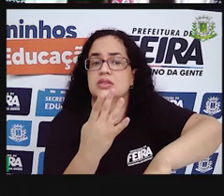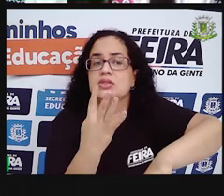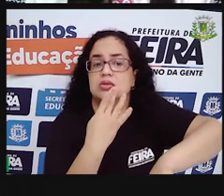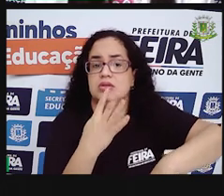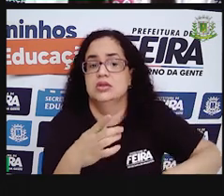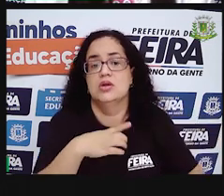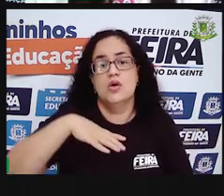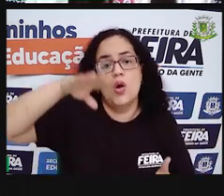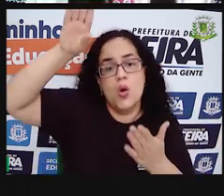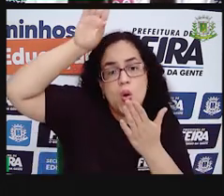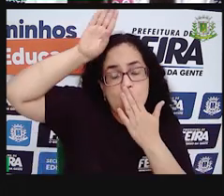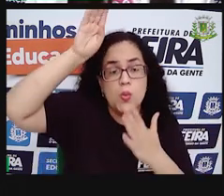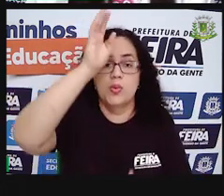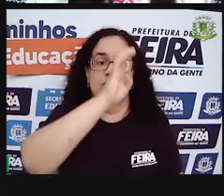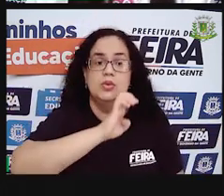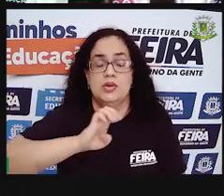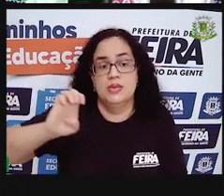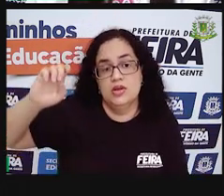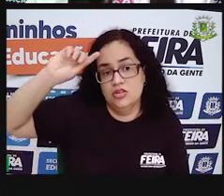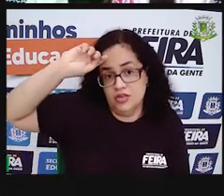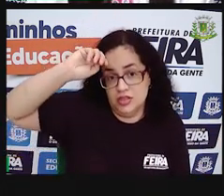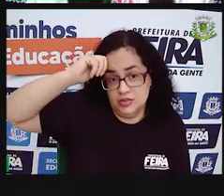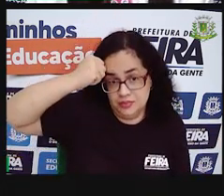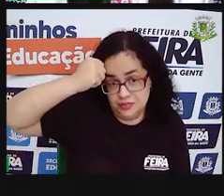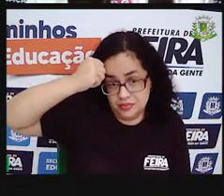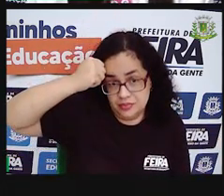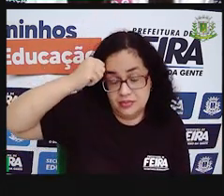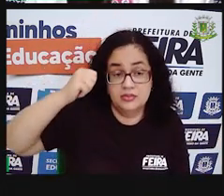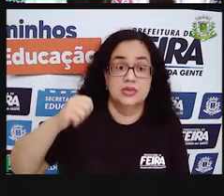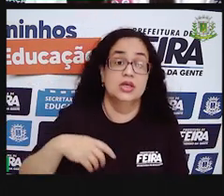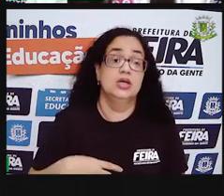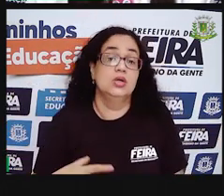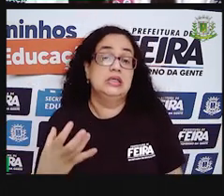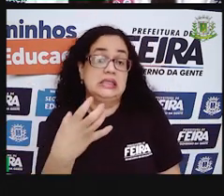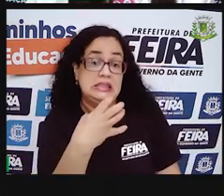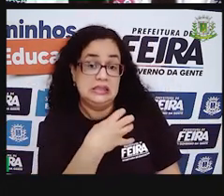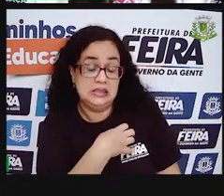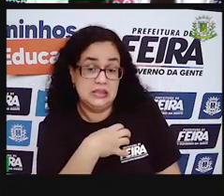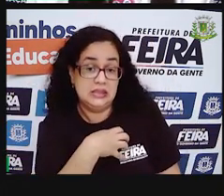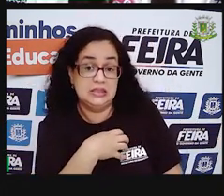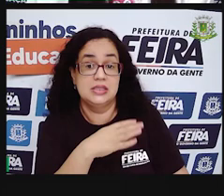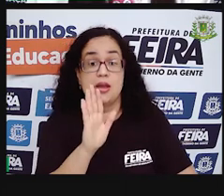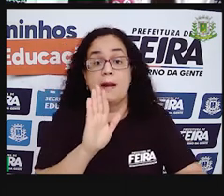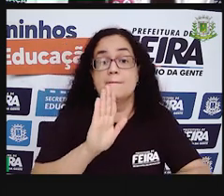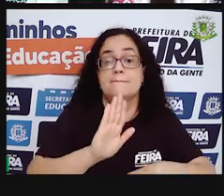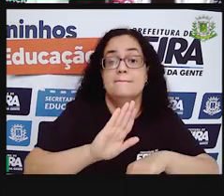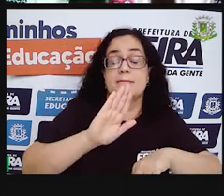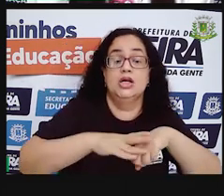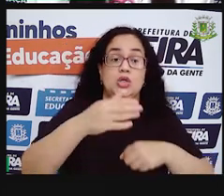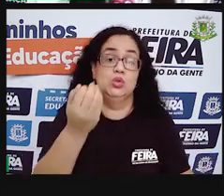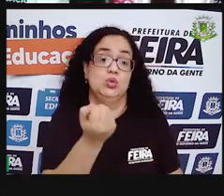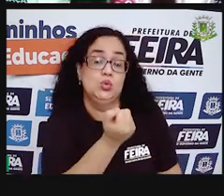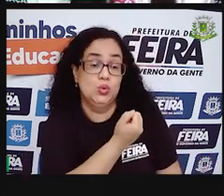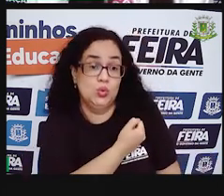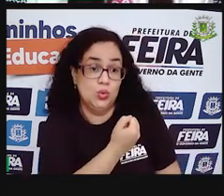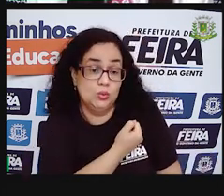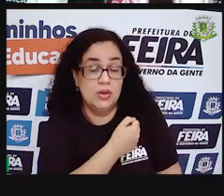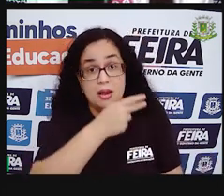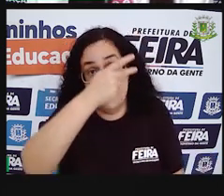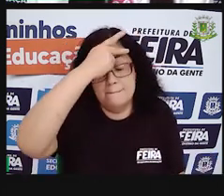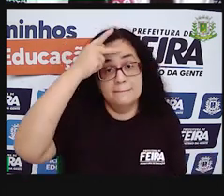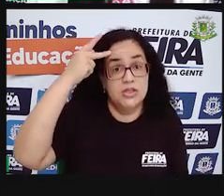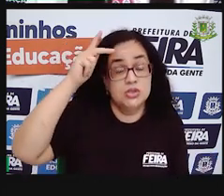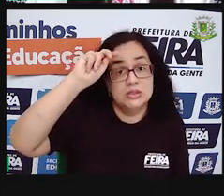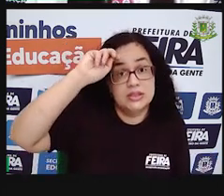aí pelo indígena, pelo europeu e pelo africano. E no estado reside o maior número relativo